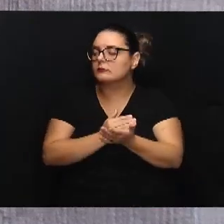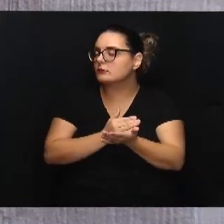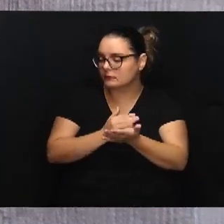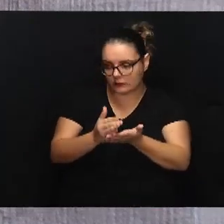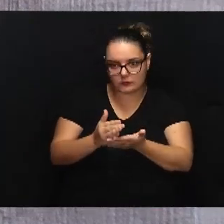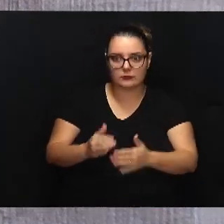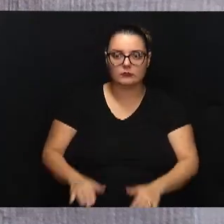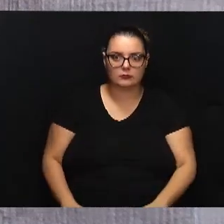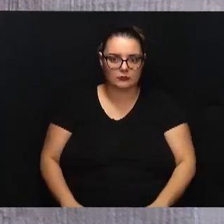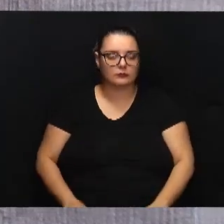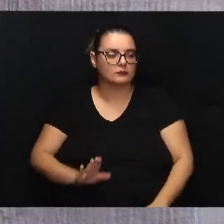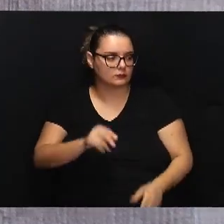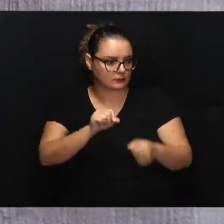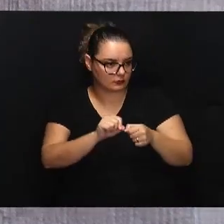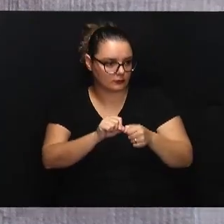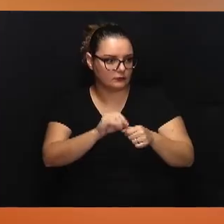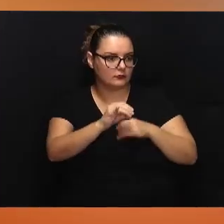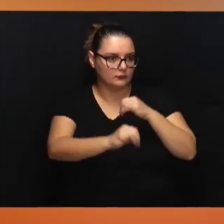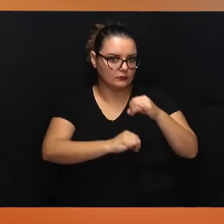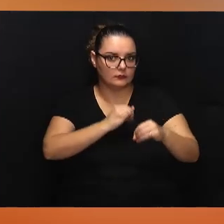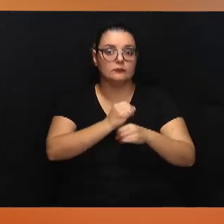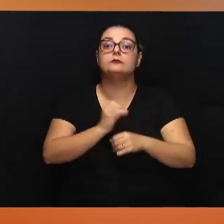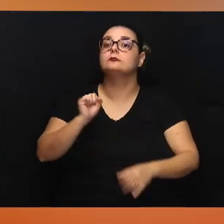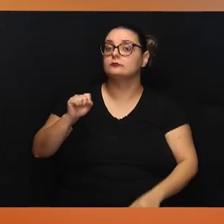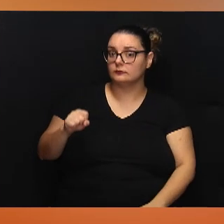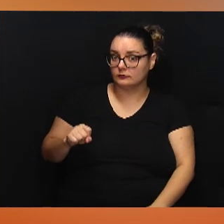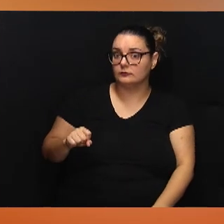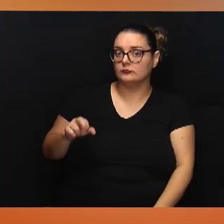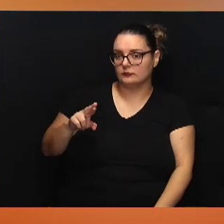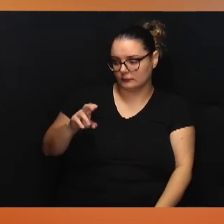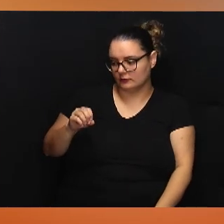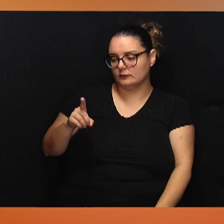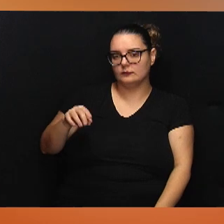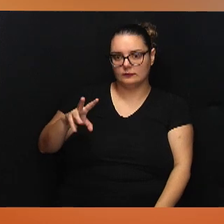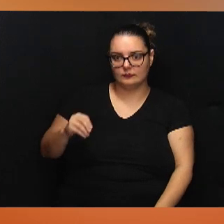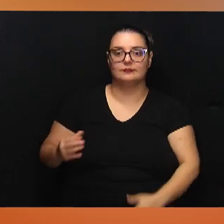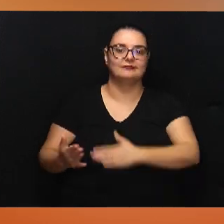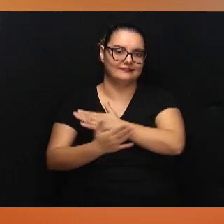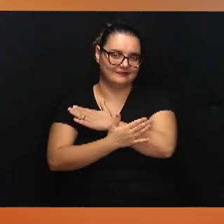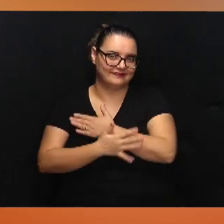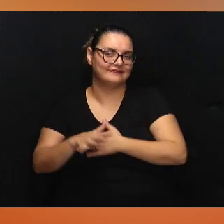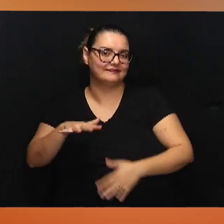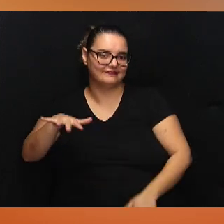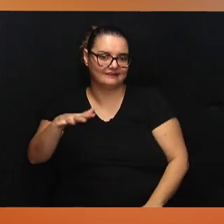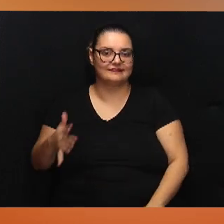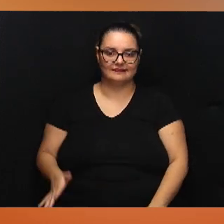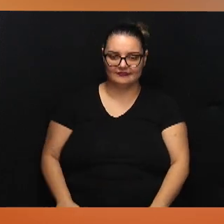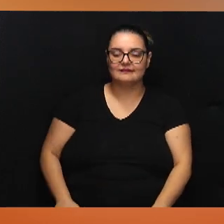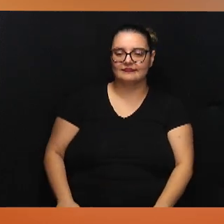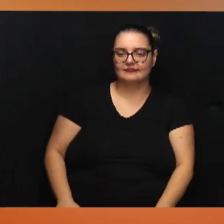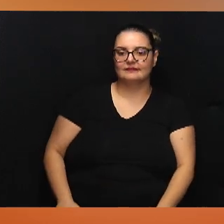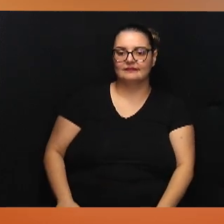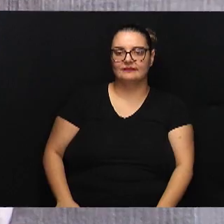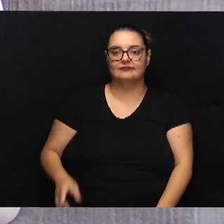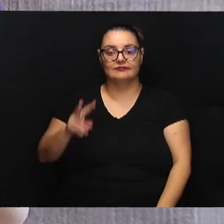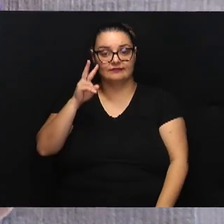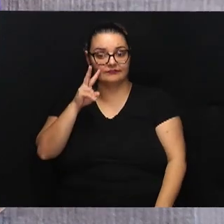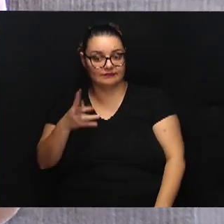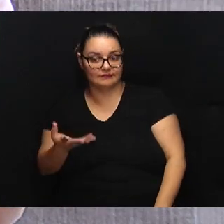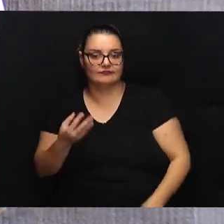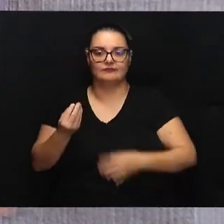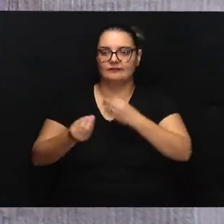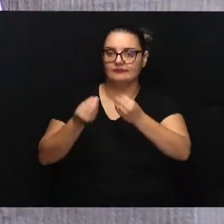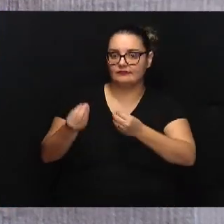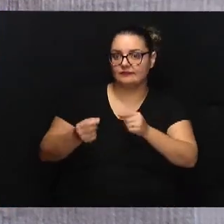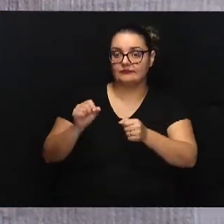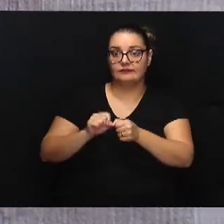fez pela internet mesmo? Isso, o Rodrigo, é o meu marido que me ajuda meio que nessa parte, assim. Ele já olhou pra mim lá como que fazia, aí